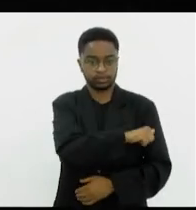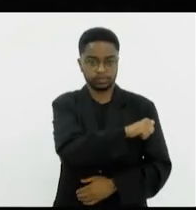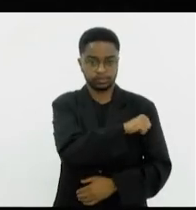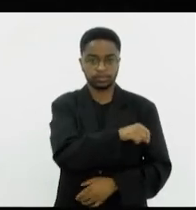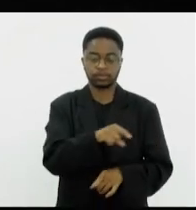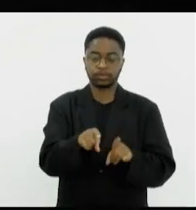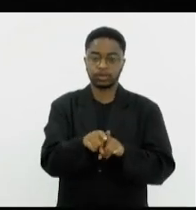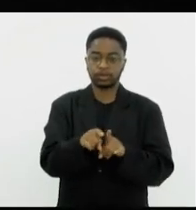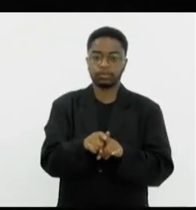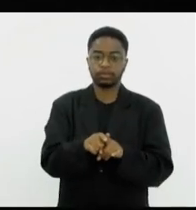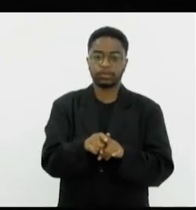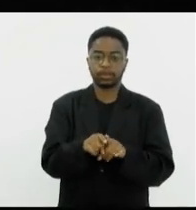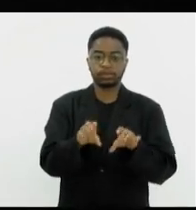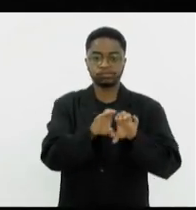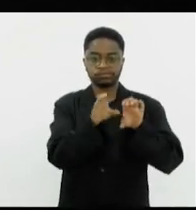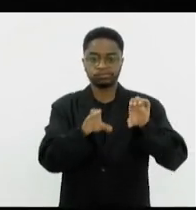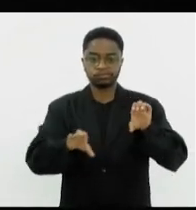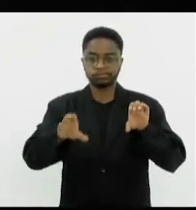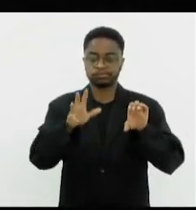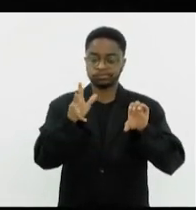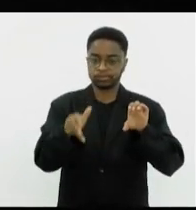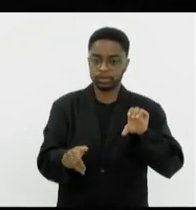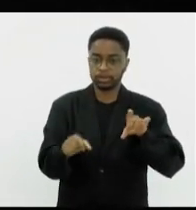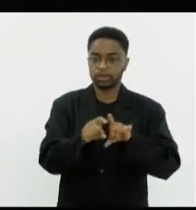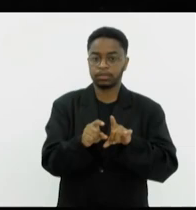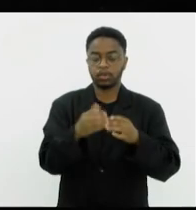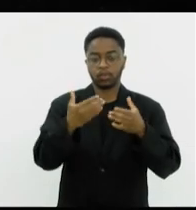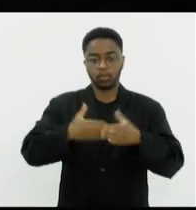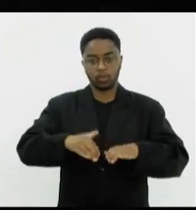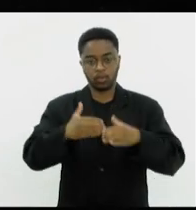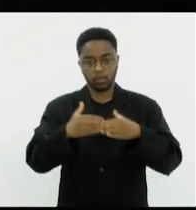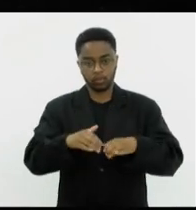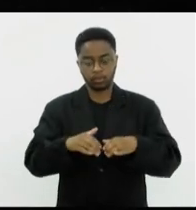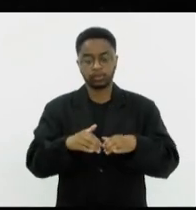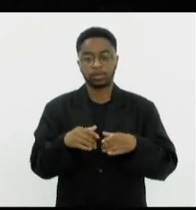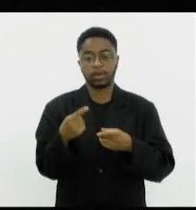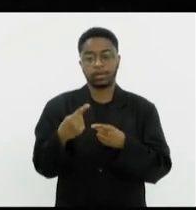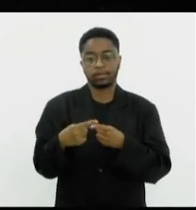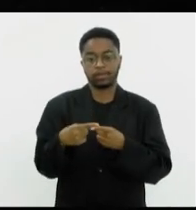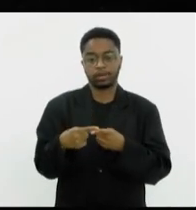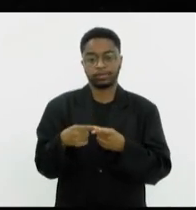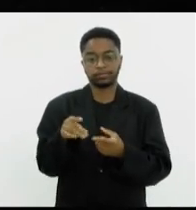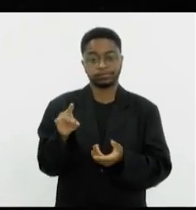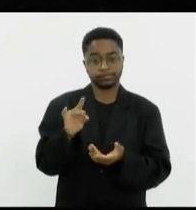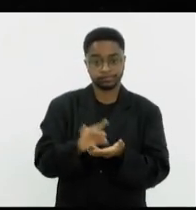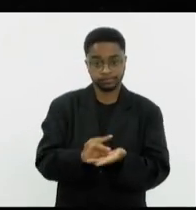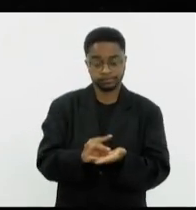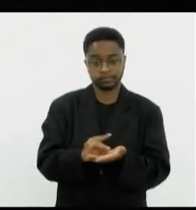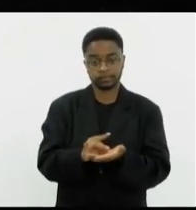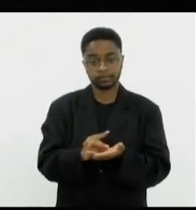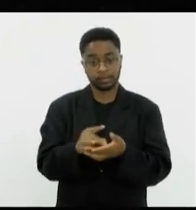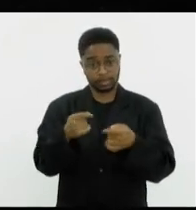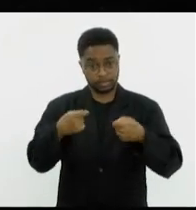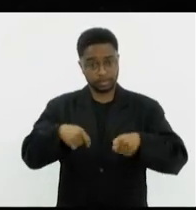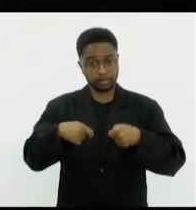no saneamento básico, nos concursos públicos, porque, efetivamente, a demanda ela não